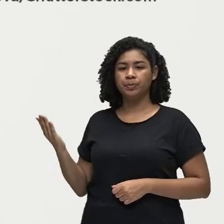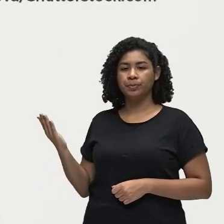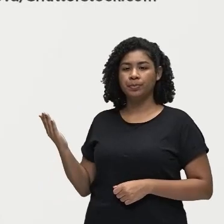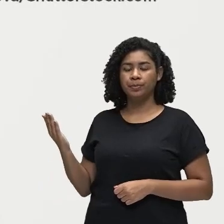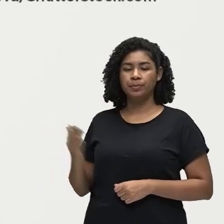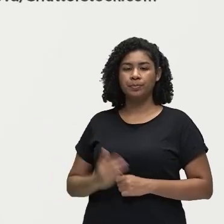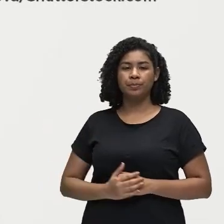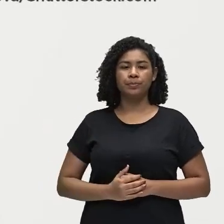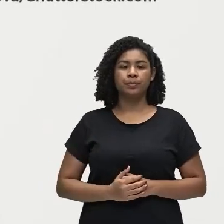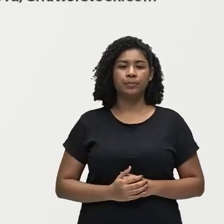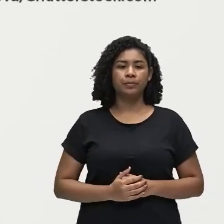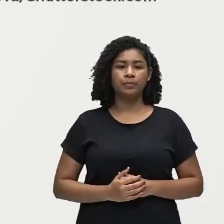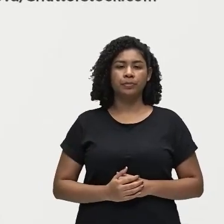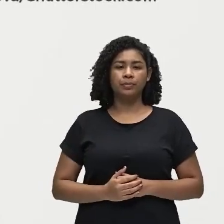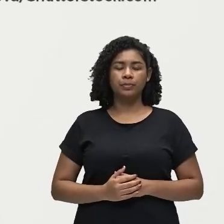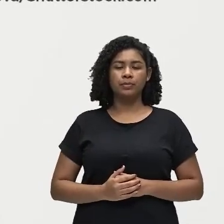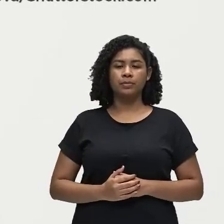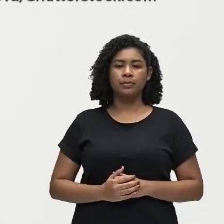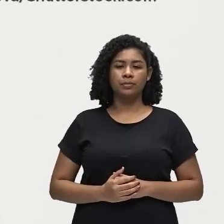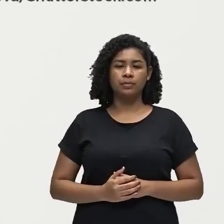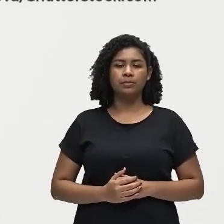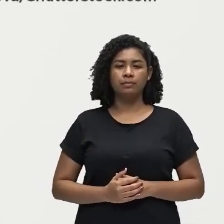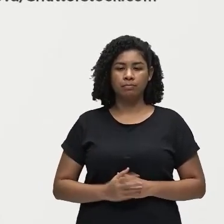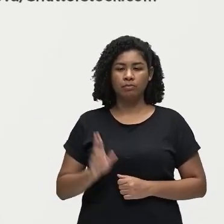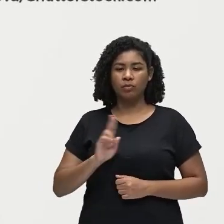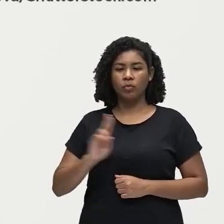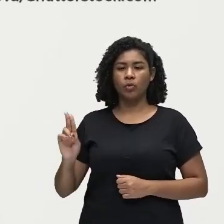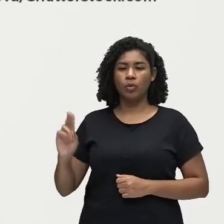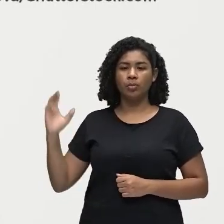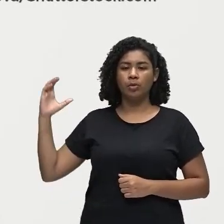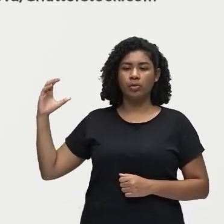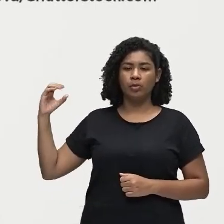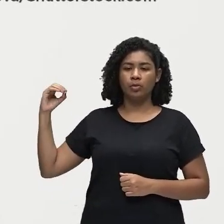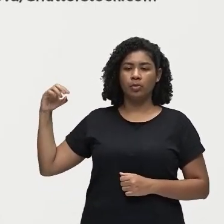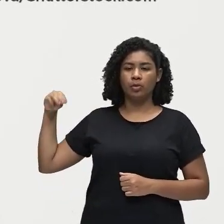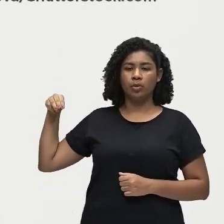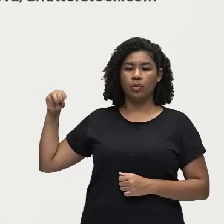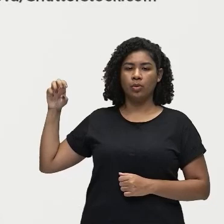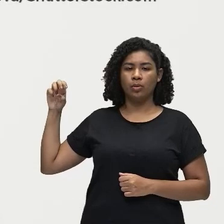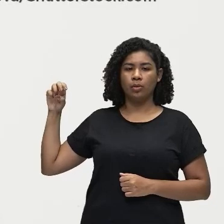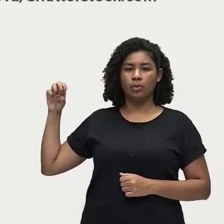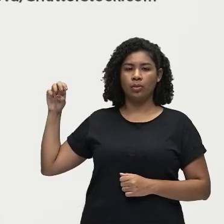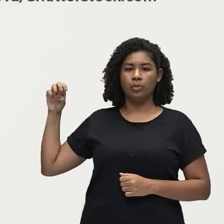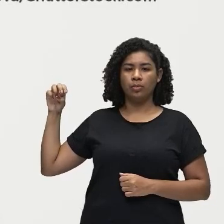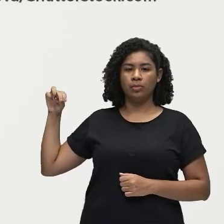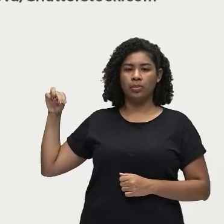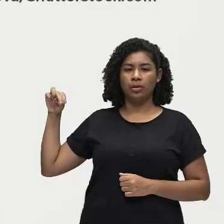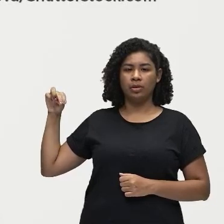O outro tipo de relação é o comensalismo,